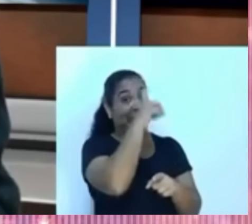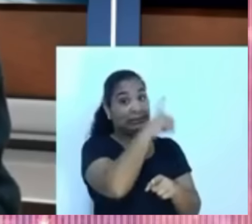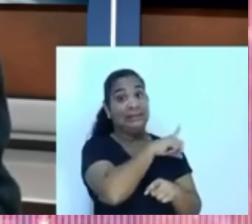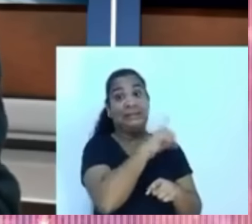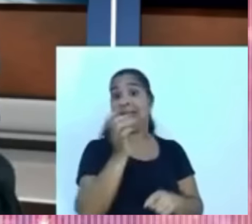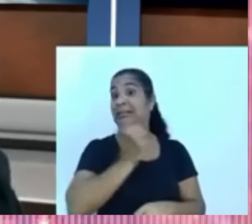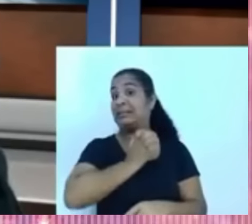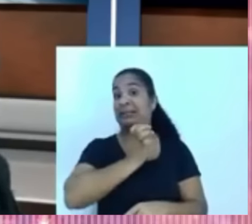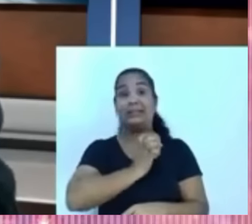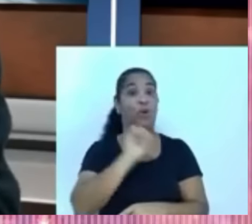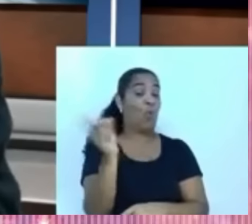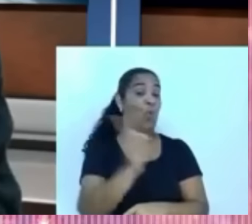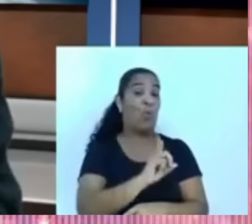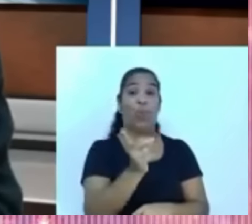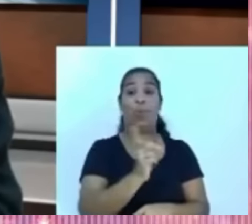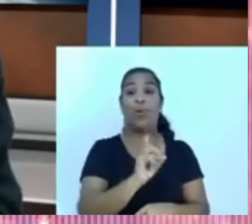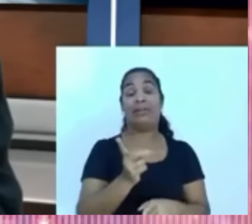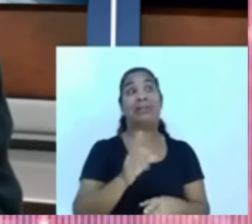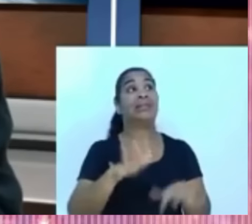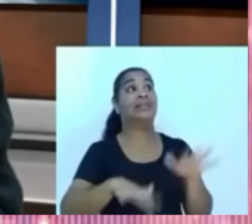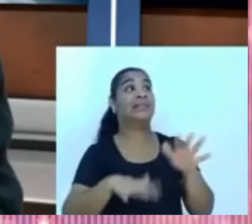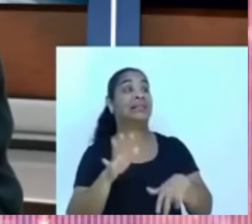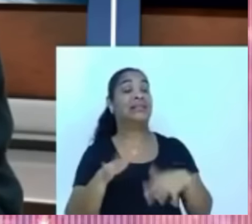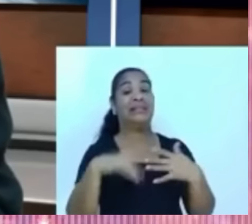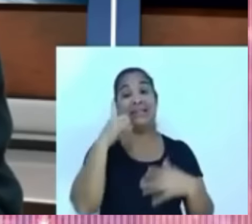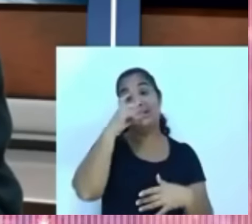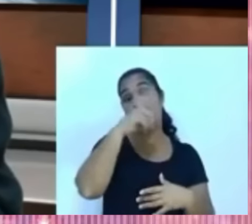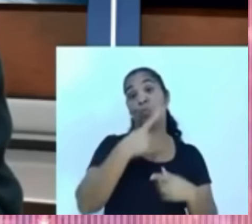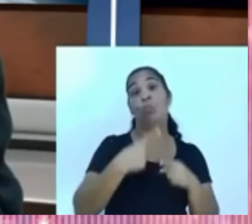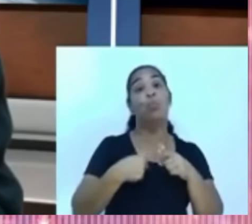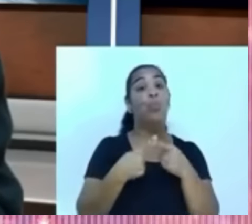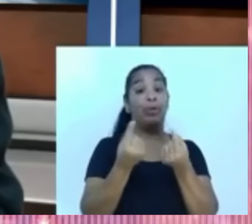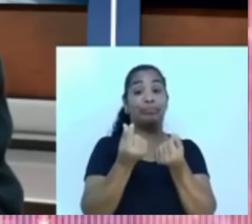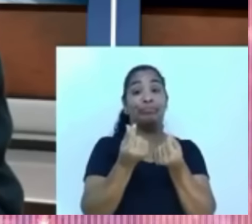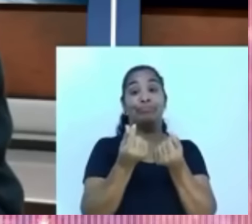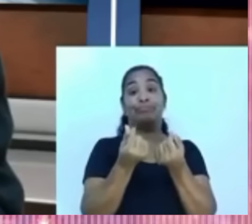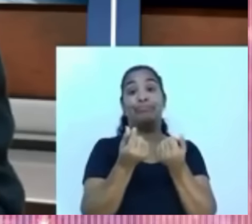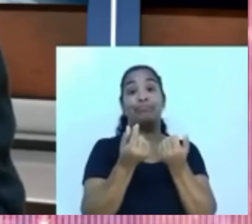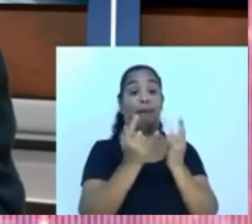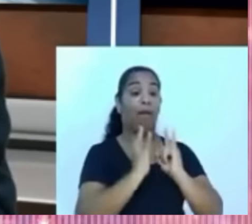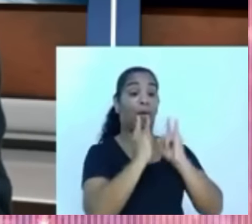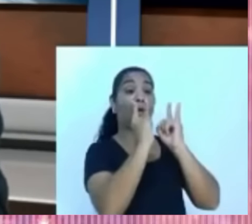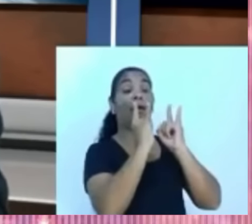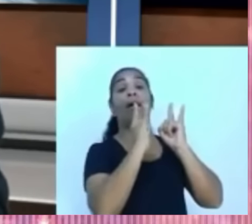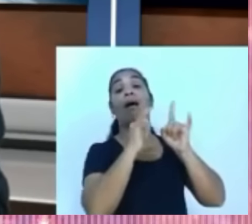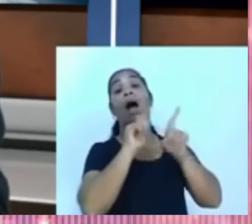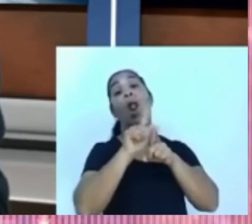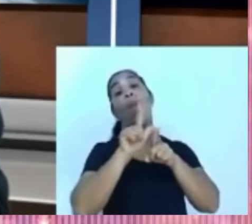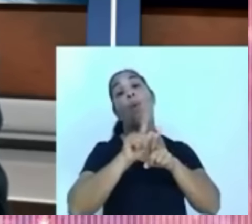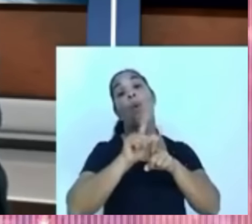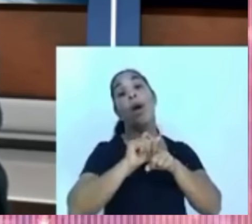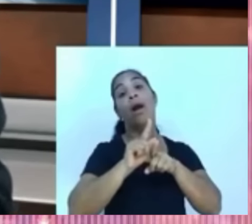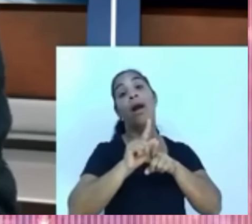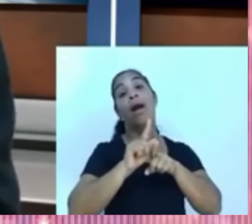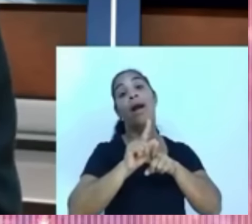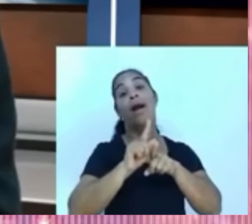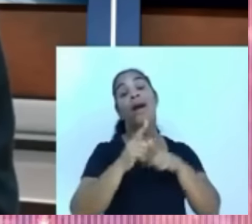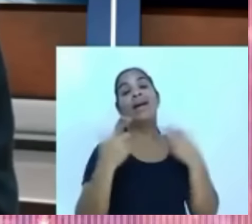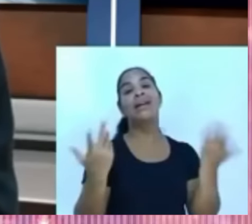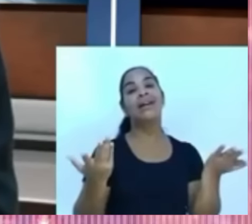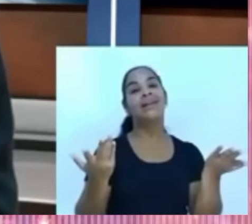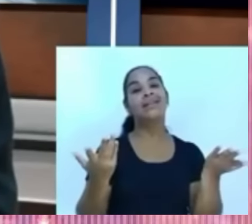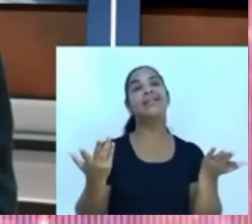cômoda tendo dificuldades porque inclusive morava em um apartamento de aluguel aí nós vimos as determinações